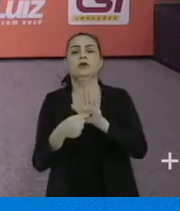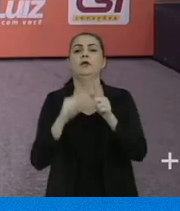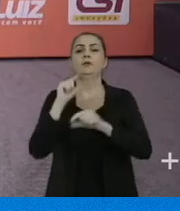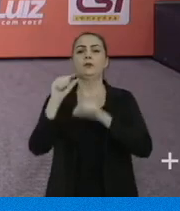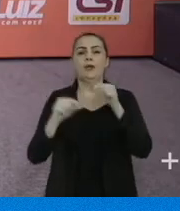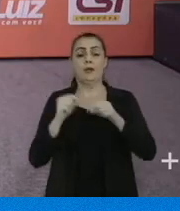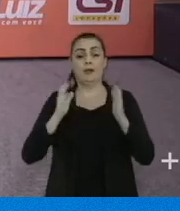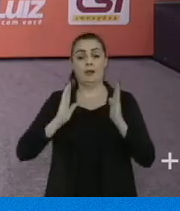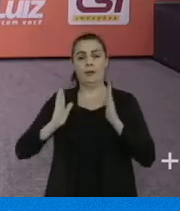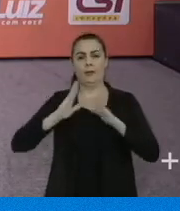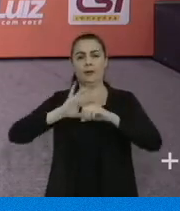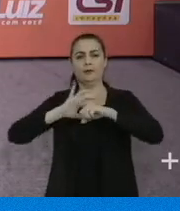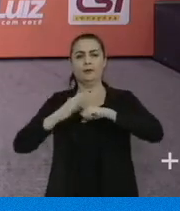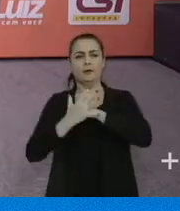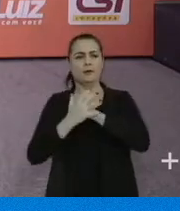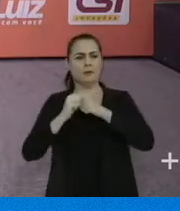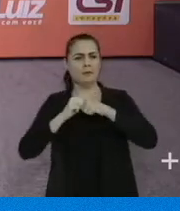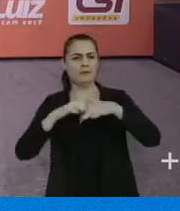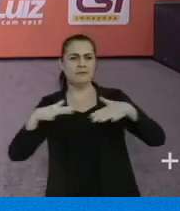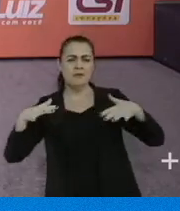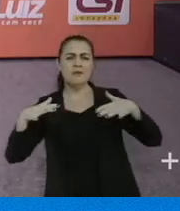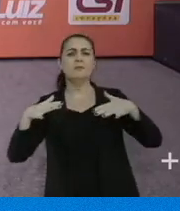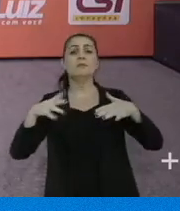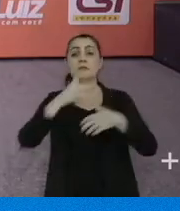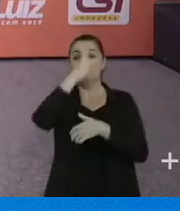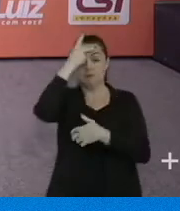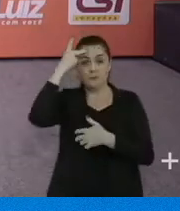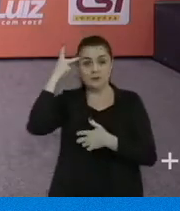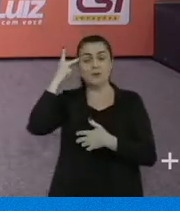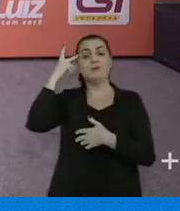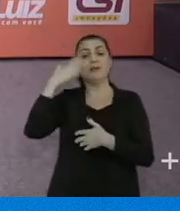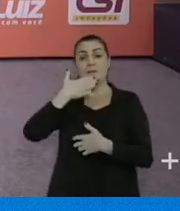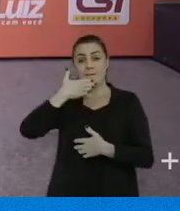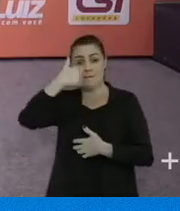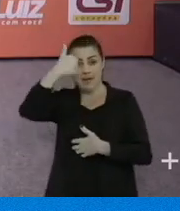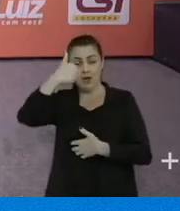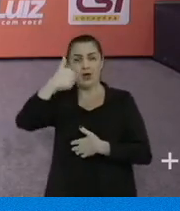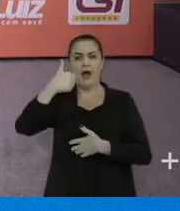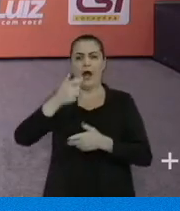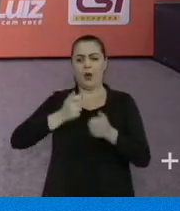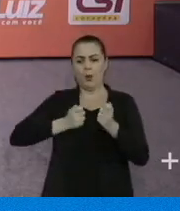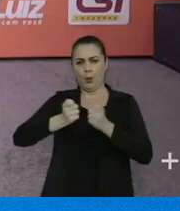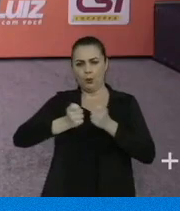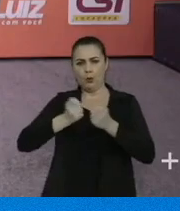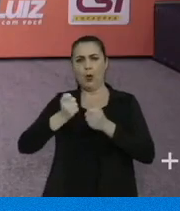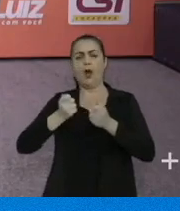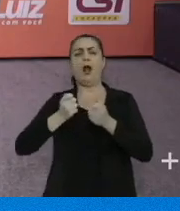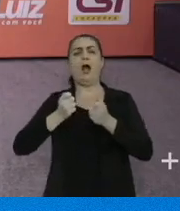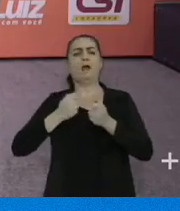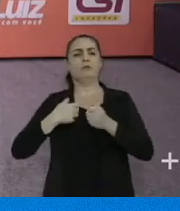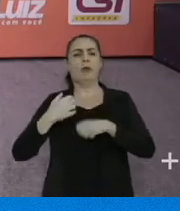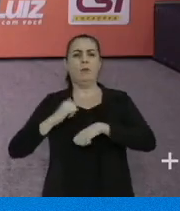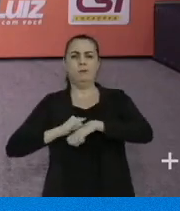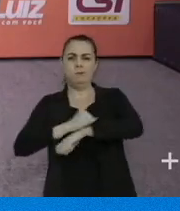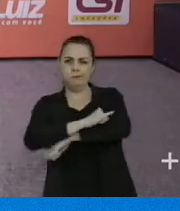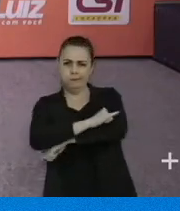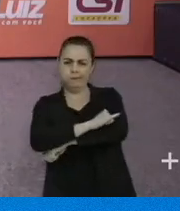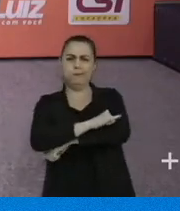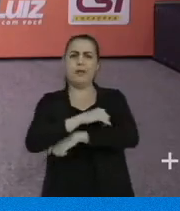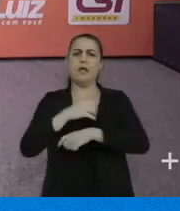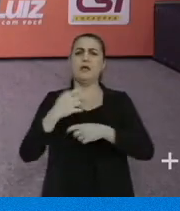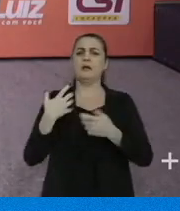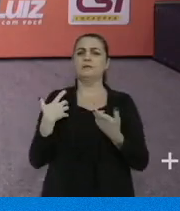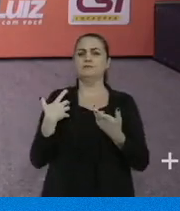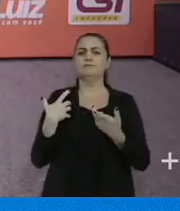os pacientes que gerenciaram o peso, que melhoraram um pouco, já tiveram uma frequência menor tanto de adquirirem a